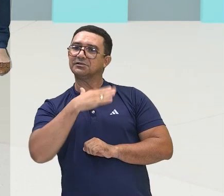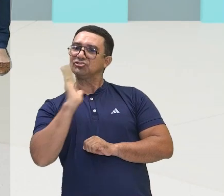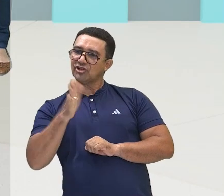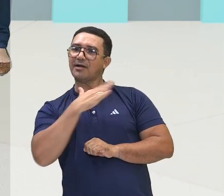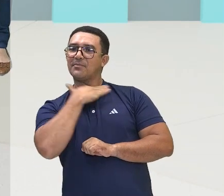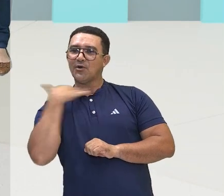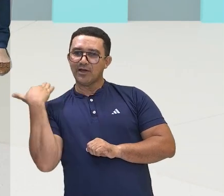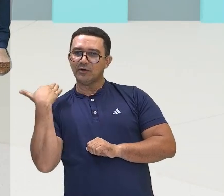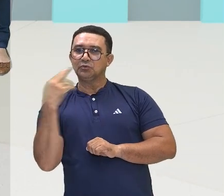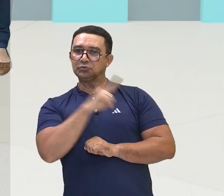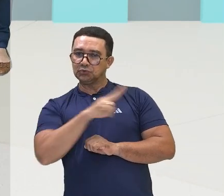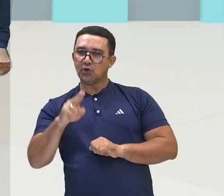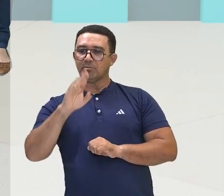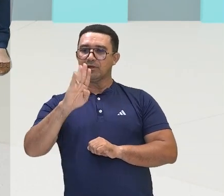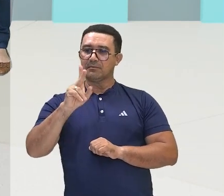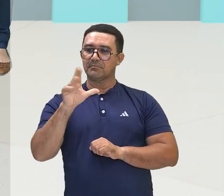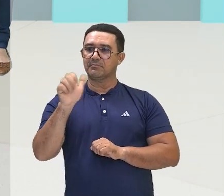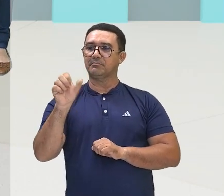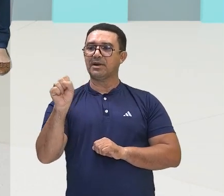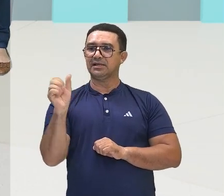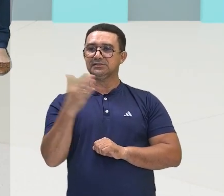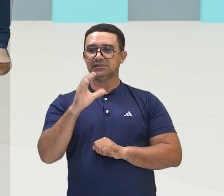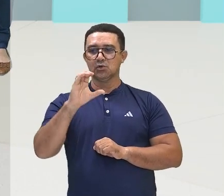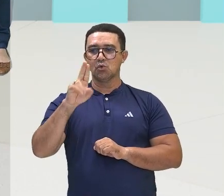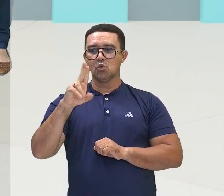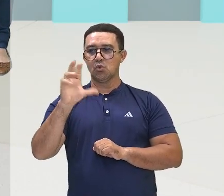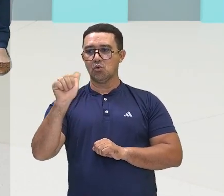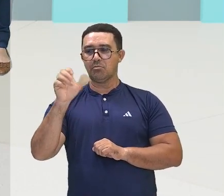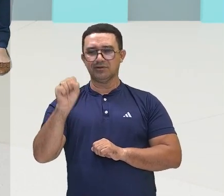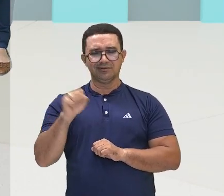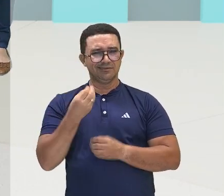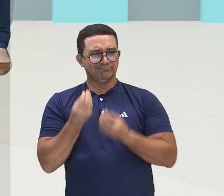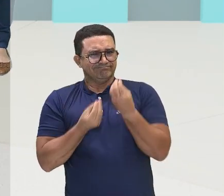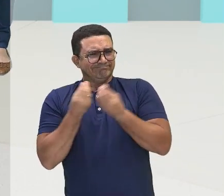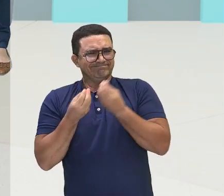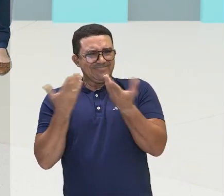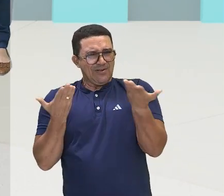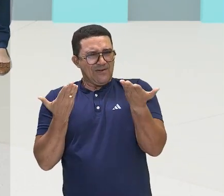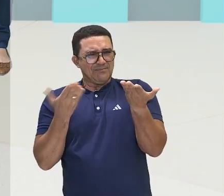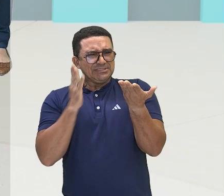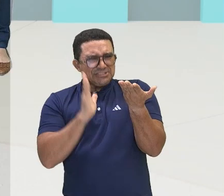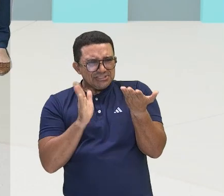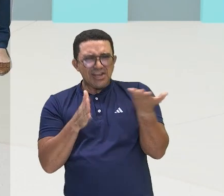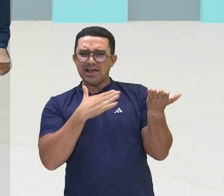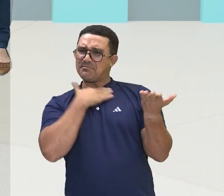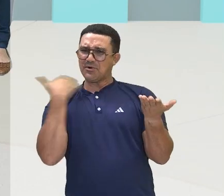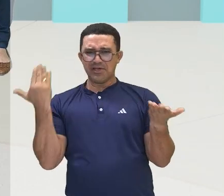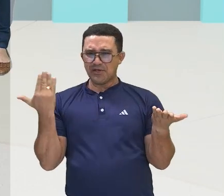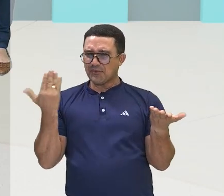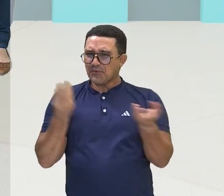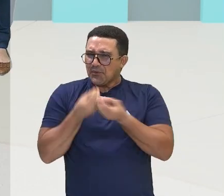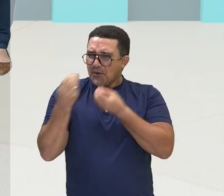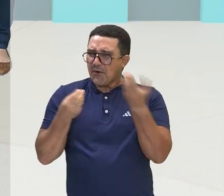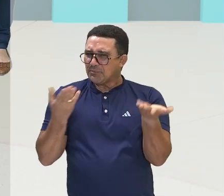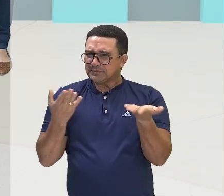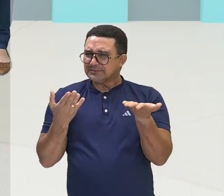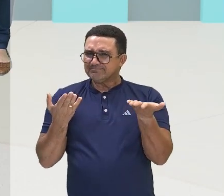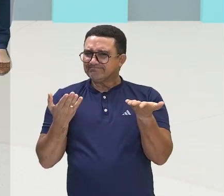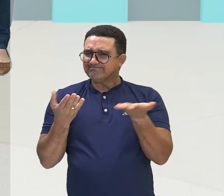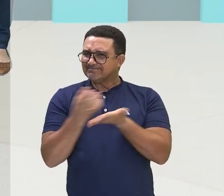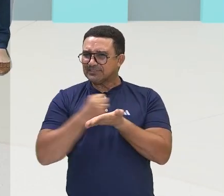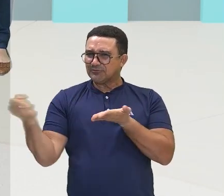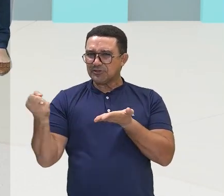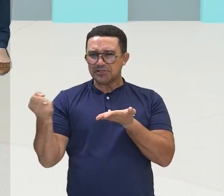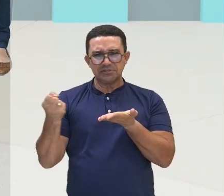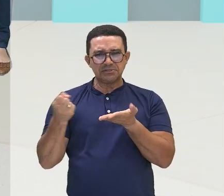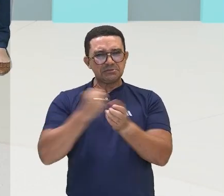essa seja a principal característica da obra. Como assim um defunto vai contar a sua história? Ele já morreu. Isso não é possível. Então, essa é a